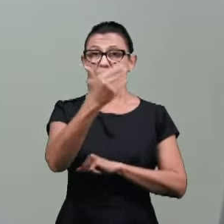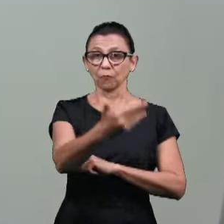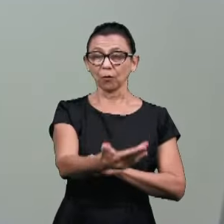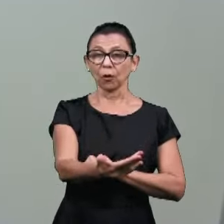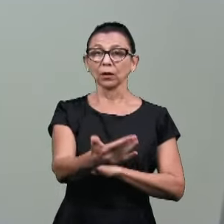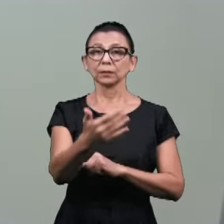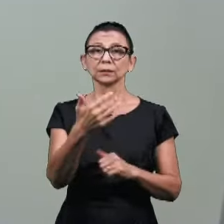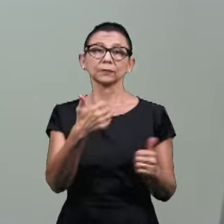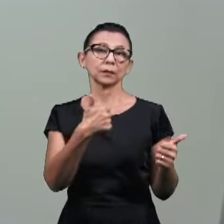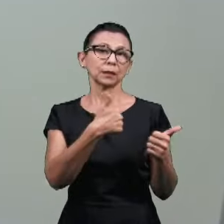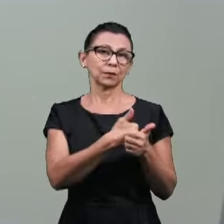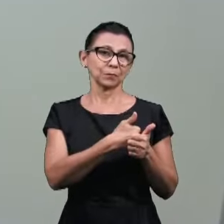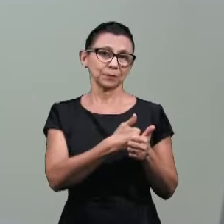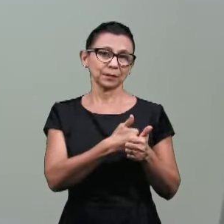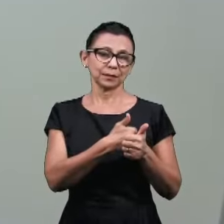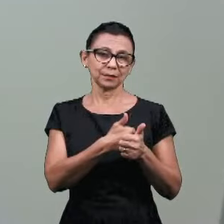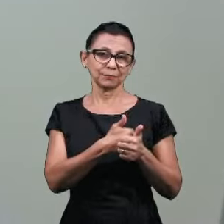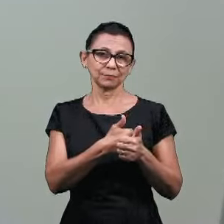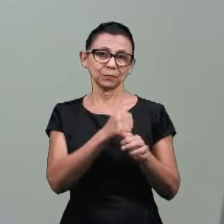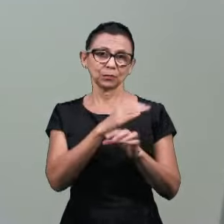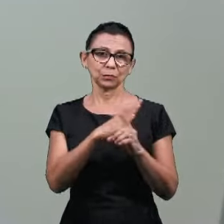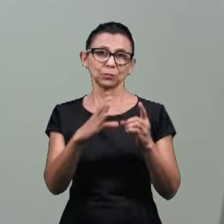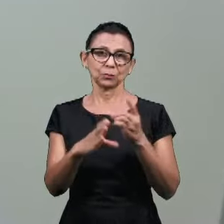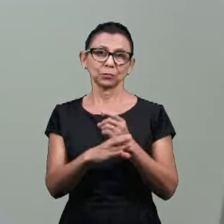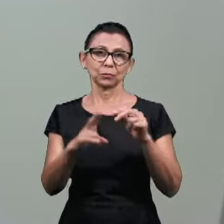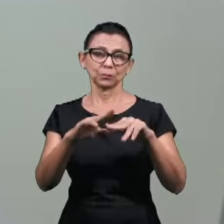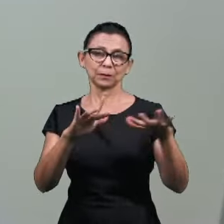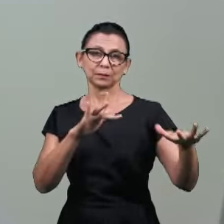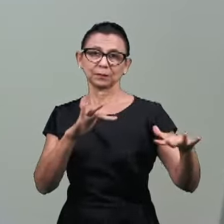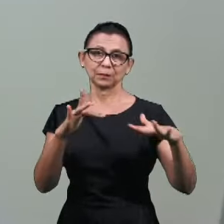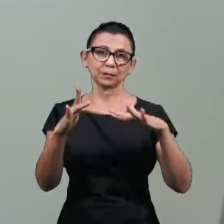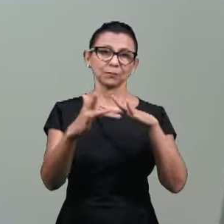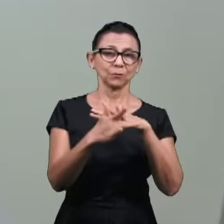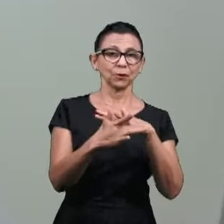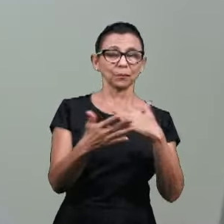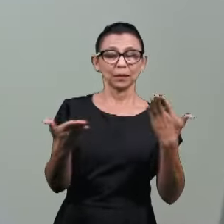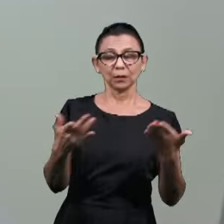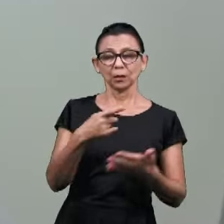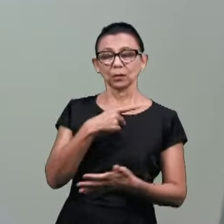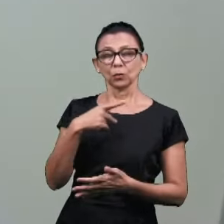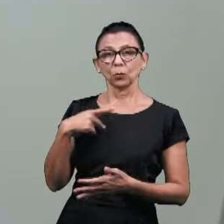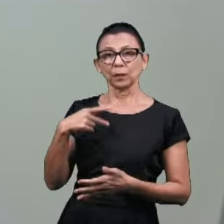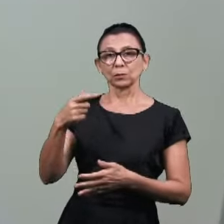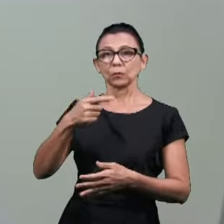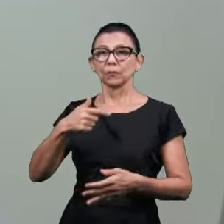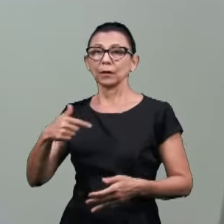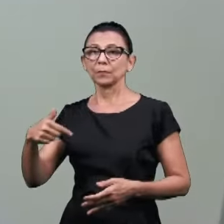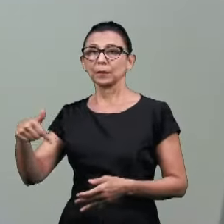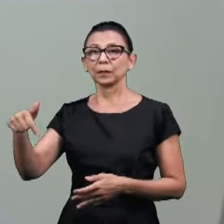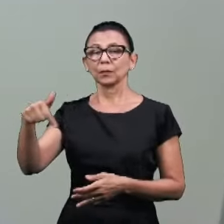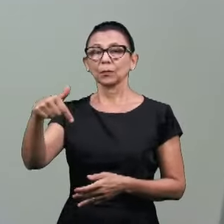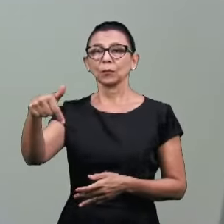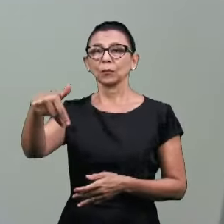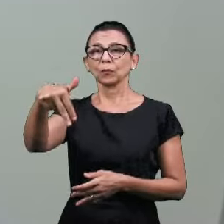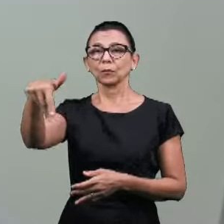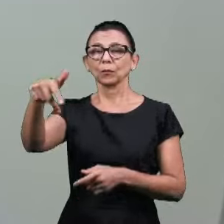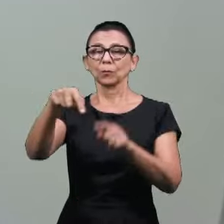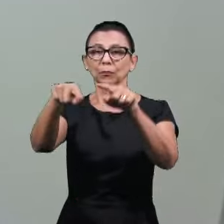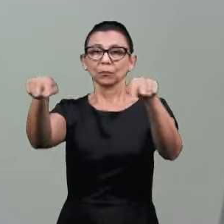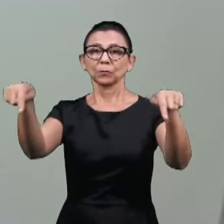plataformas digitais. Pastor Fernando Almeida vai se retirar agora do estúdio e vai caminhar aqui para o estúdio do satélite para